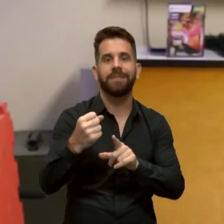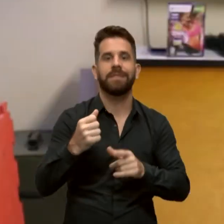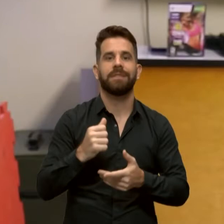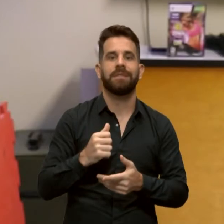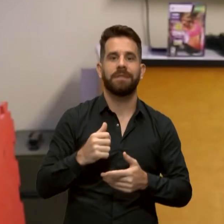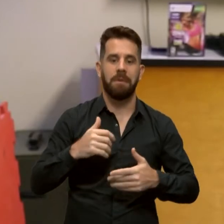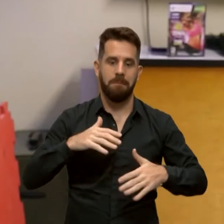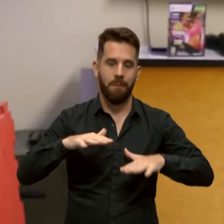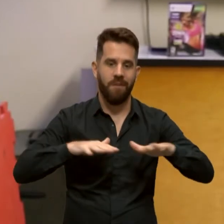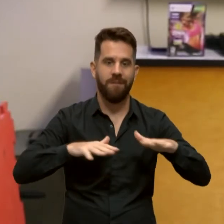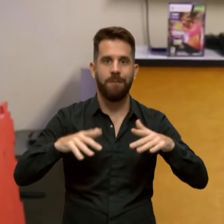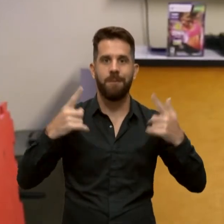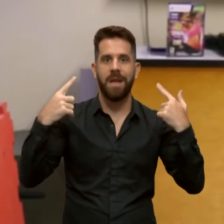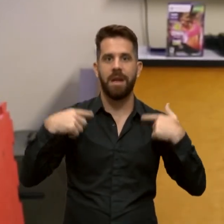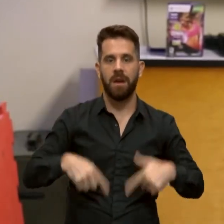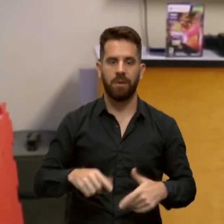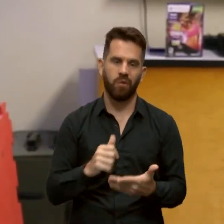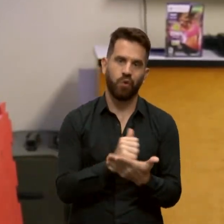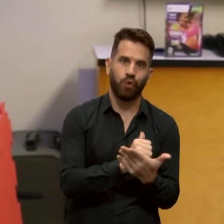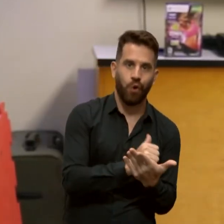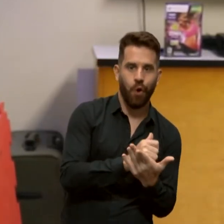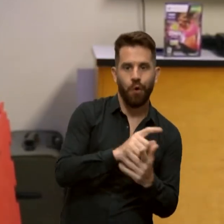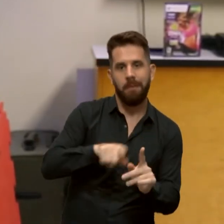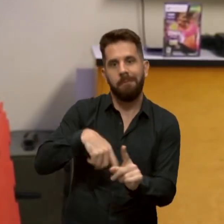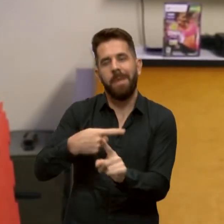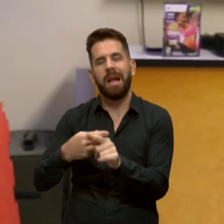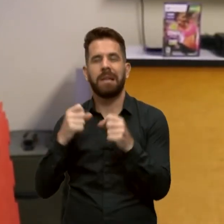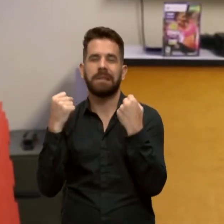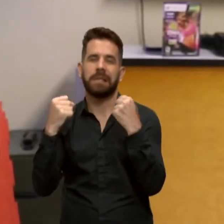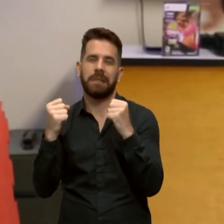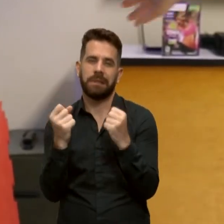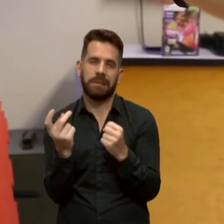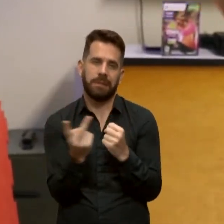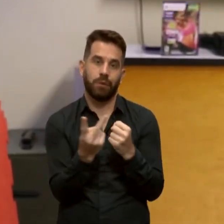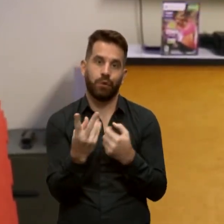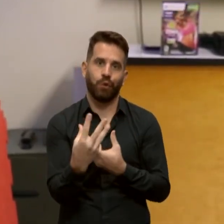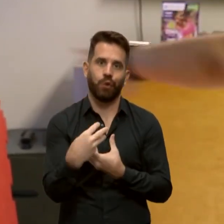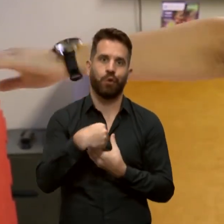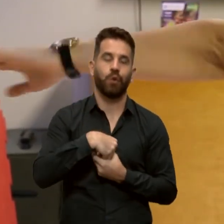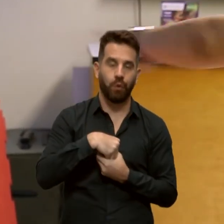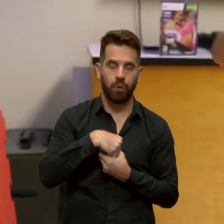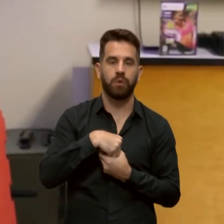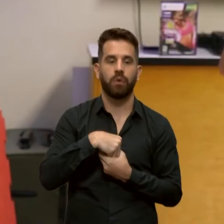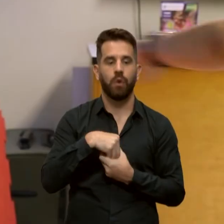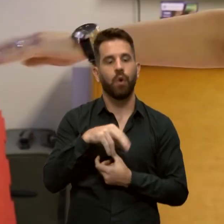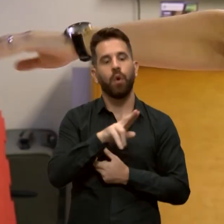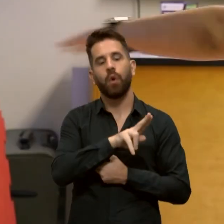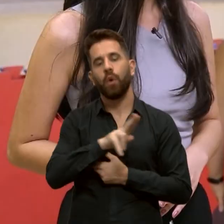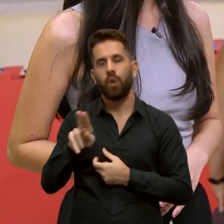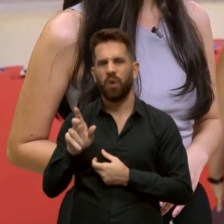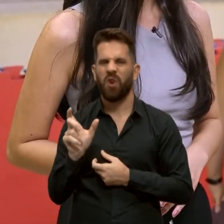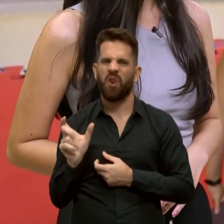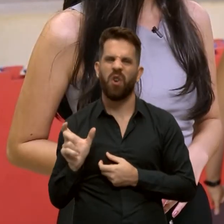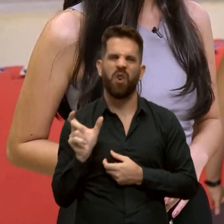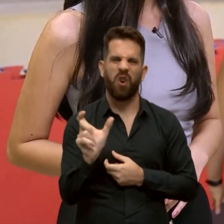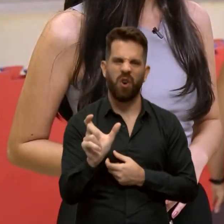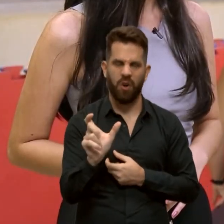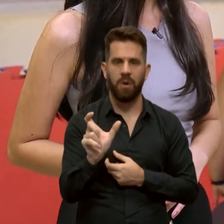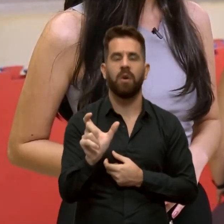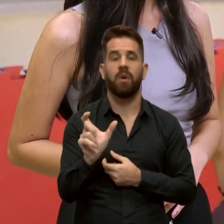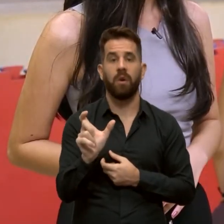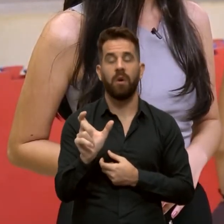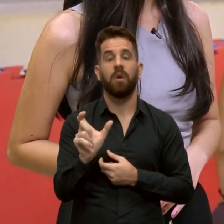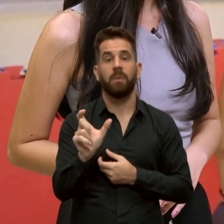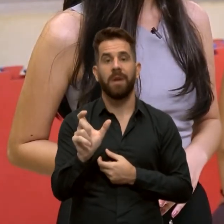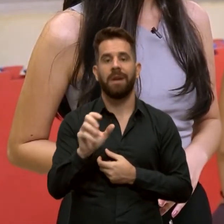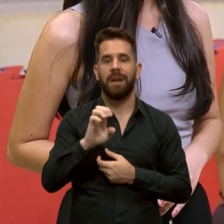de jogos com exercício, por assim dizer. Então, nós usamos um termo no mundo científico que